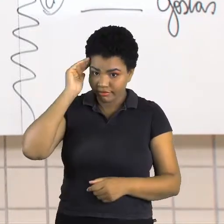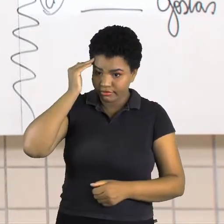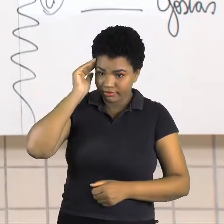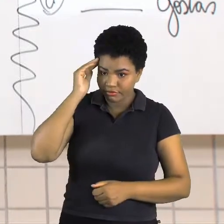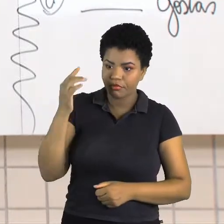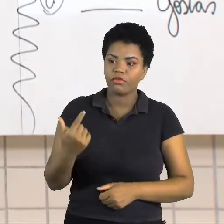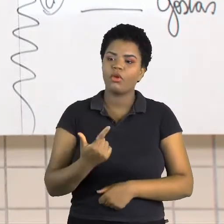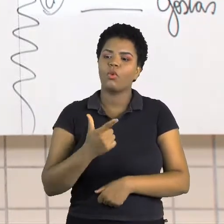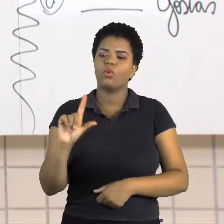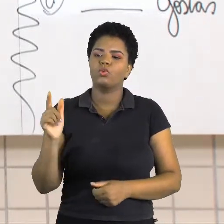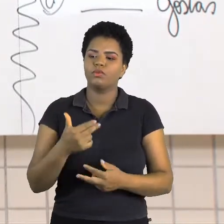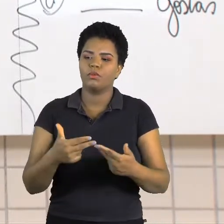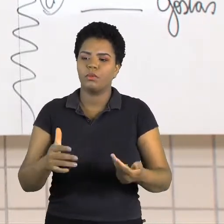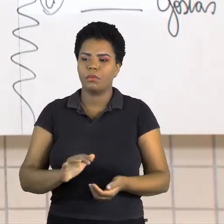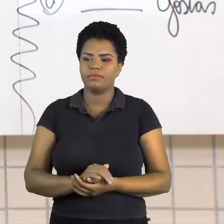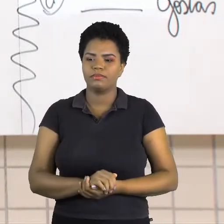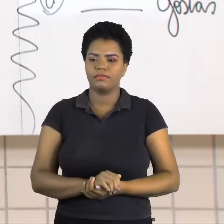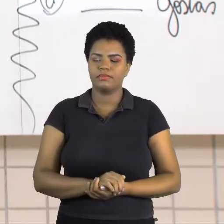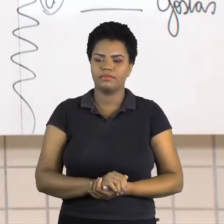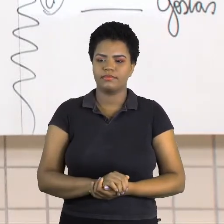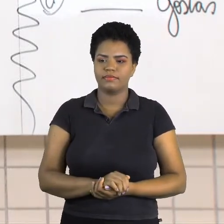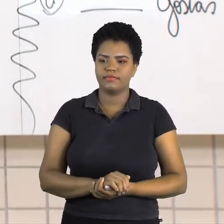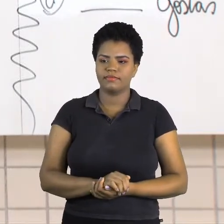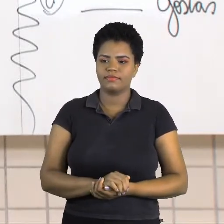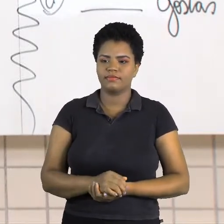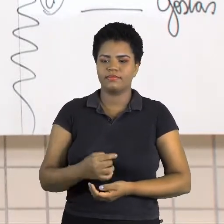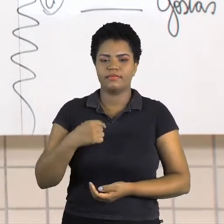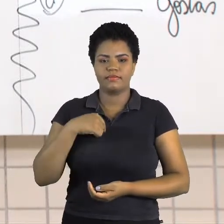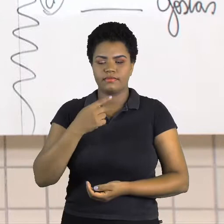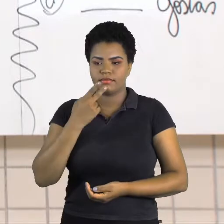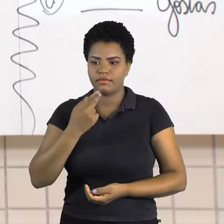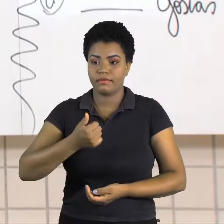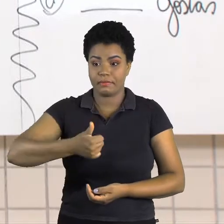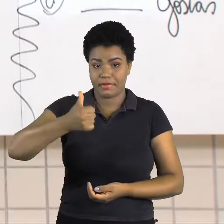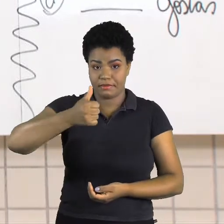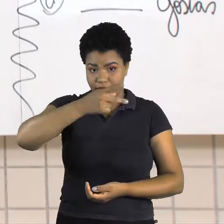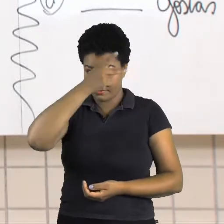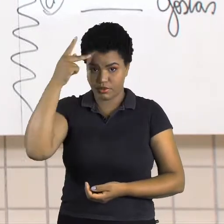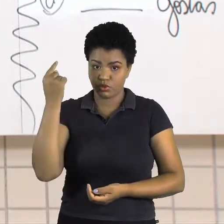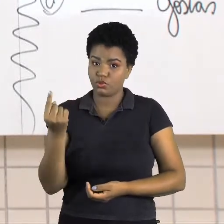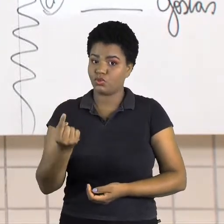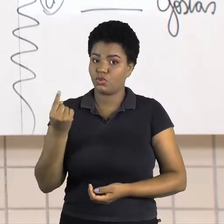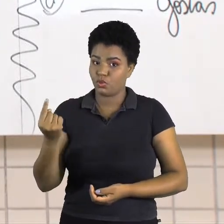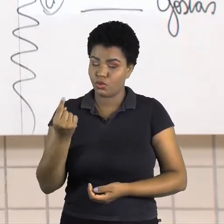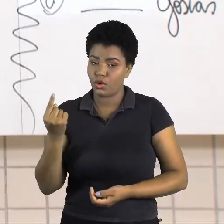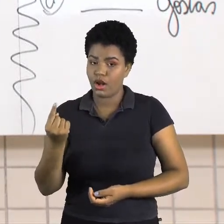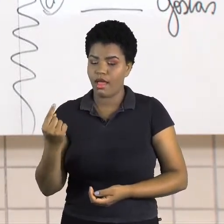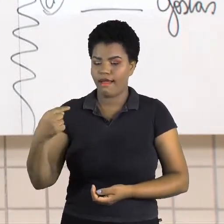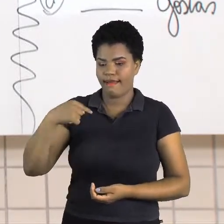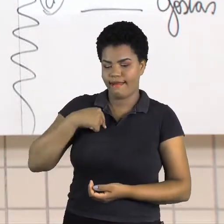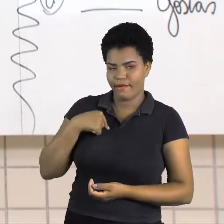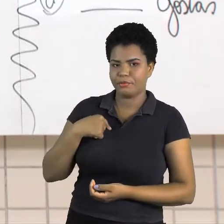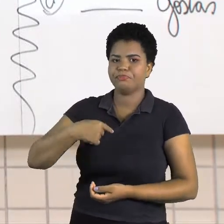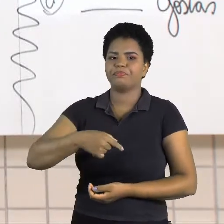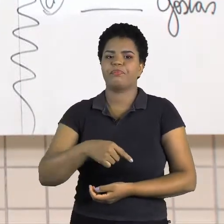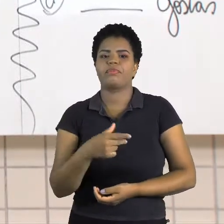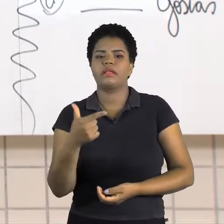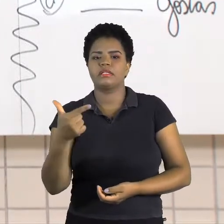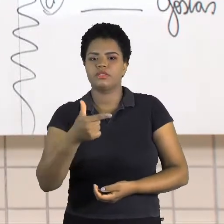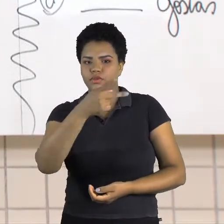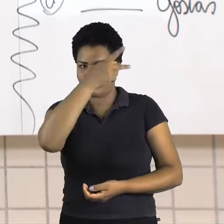Outra coisinha. Eu falei primeira pessoa do singular, eu. Segunda pessoa